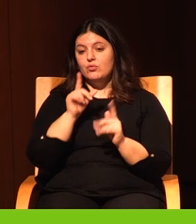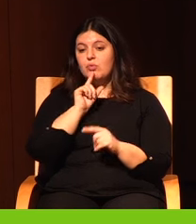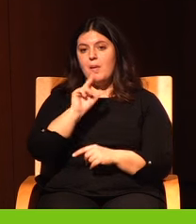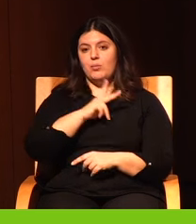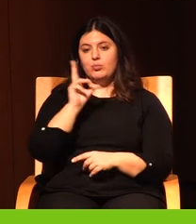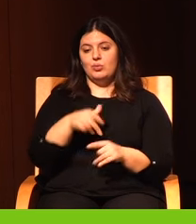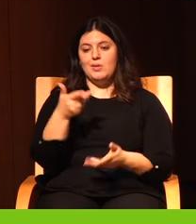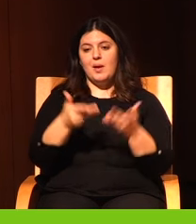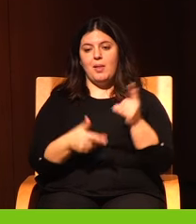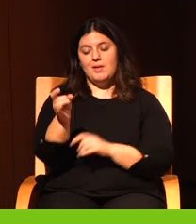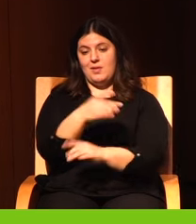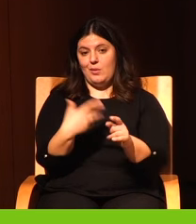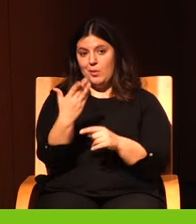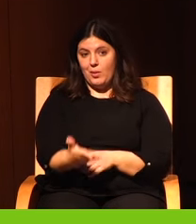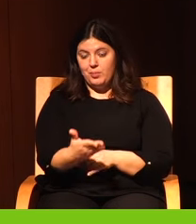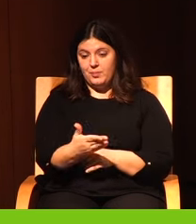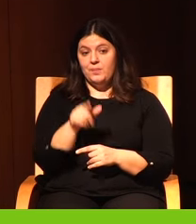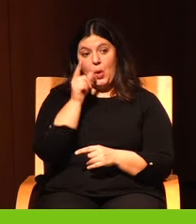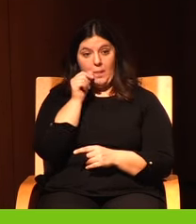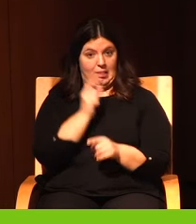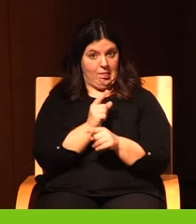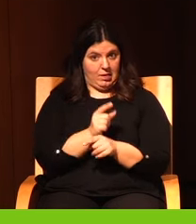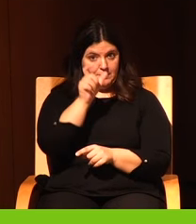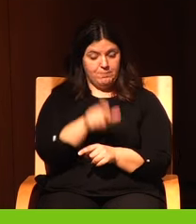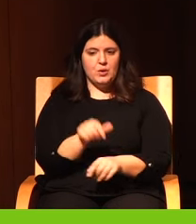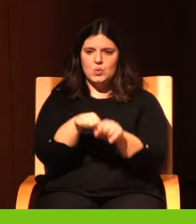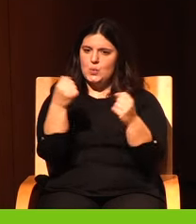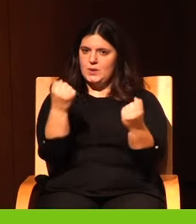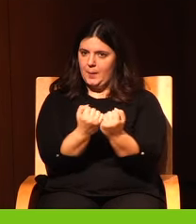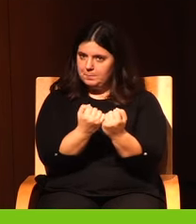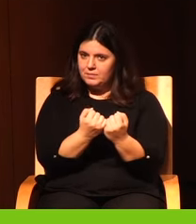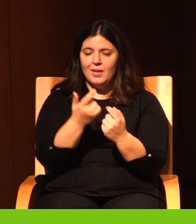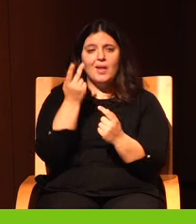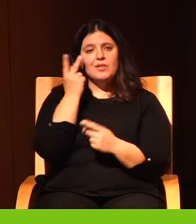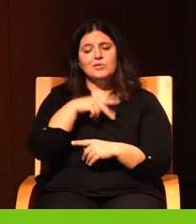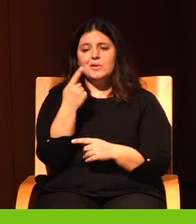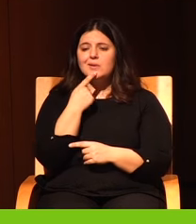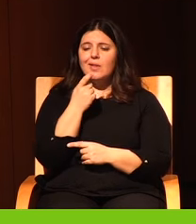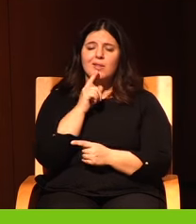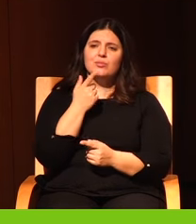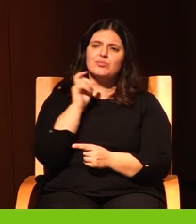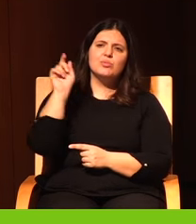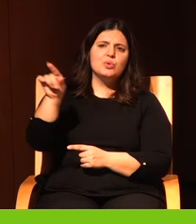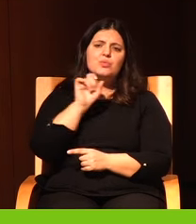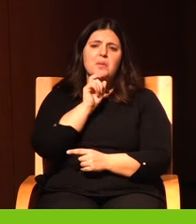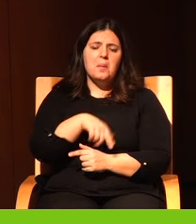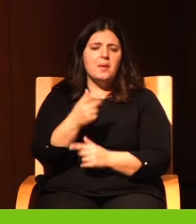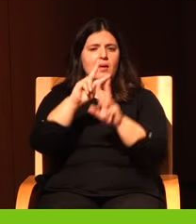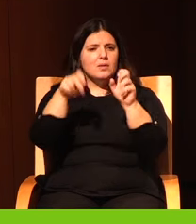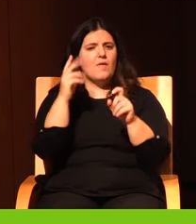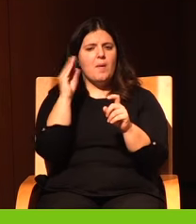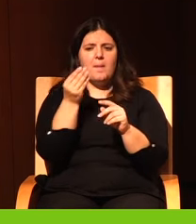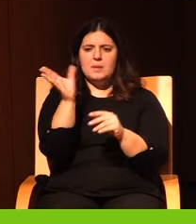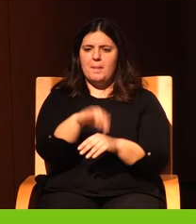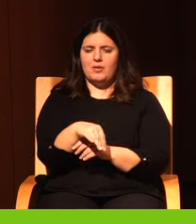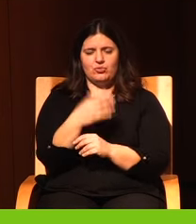europeísmo da Europa alemeda Garret social que nas viagens na minha terra perguntou e é talvez a sua citação mais famosa hoje